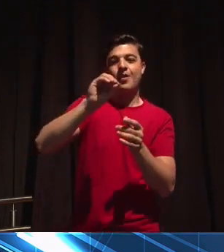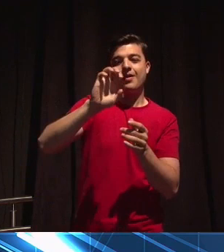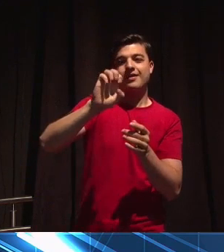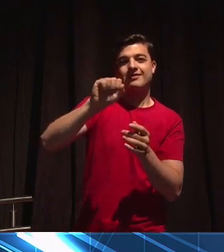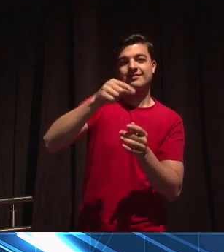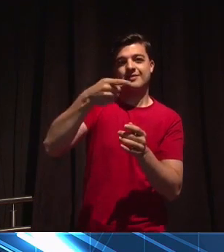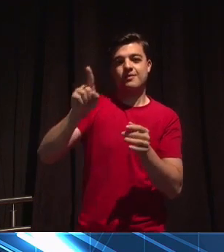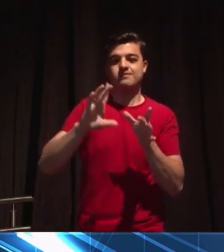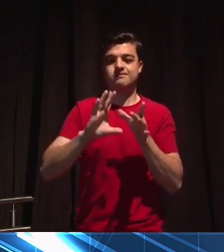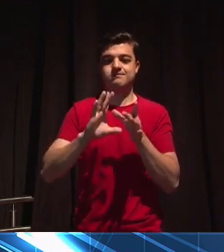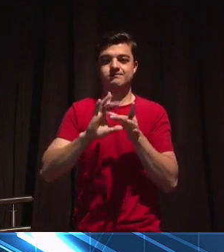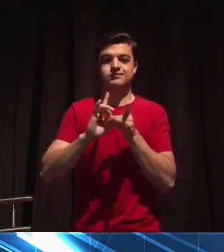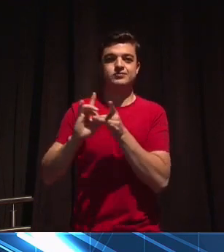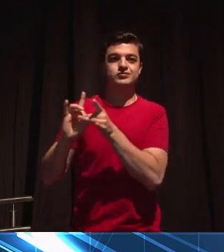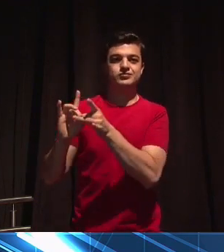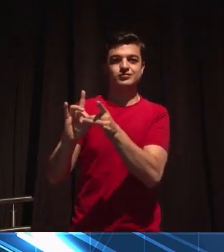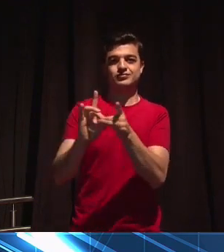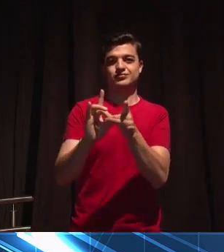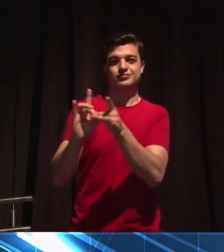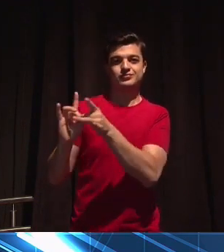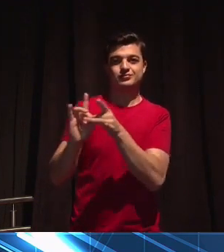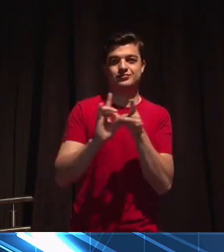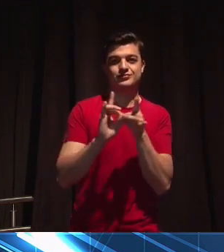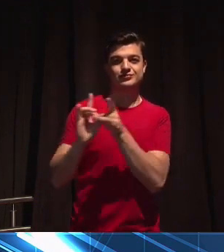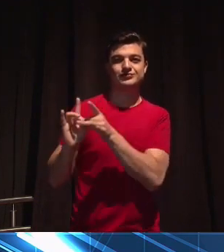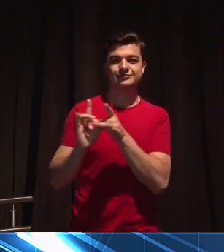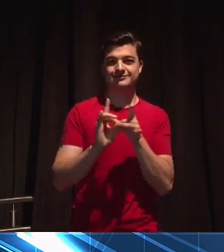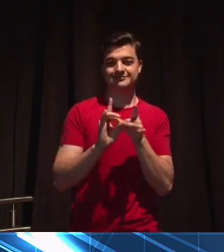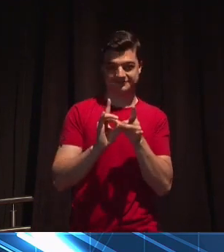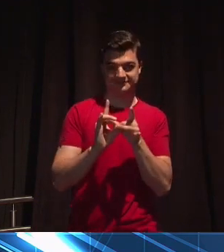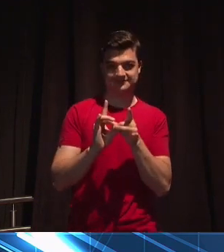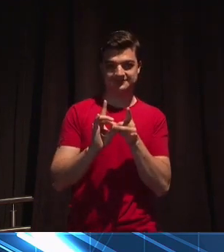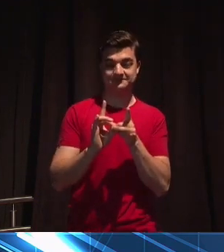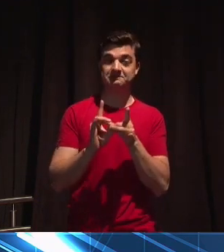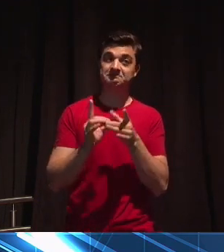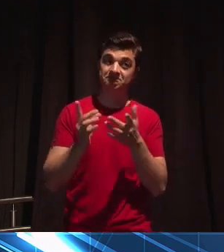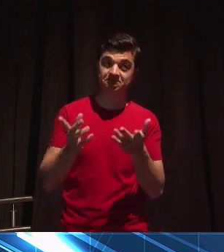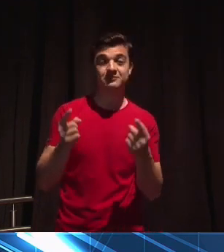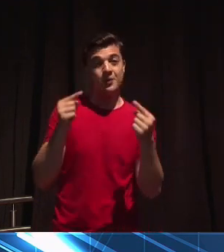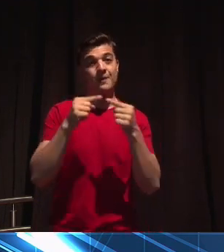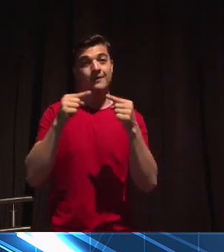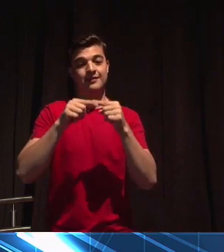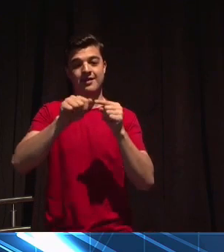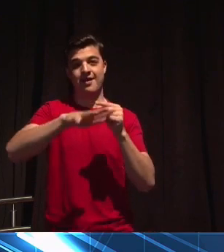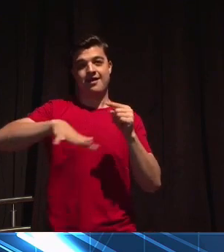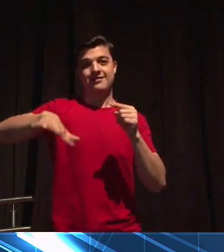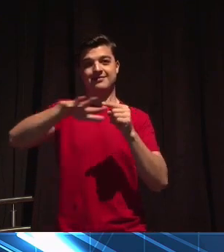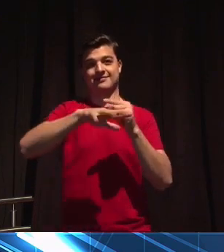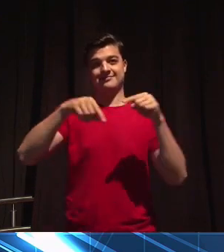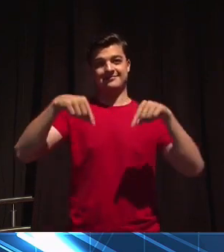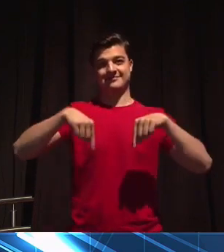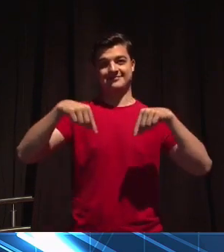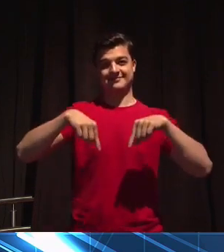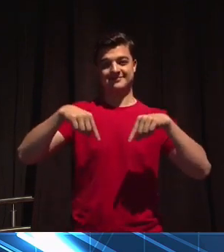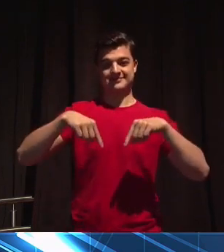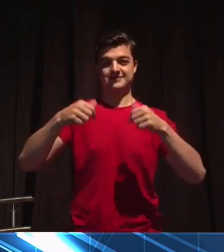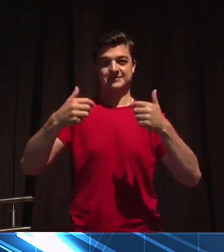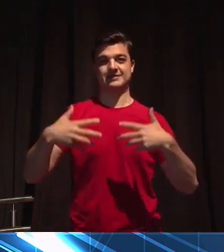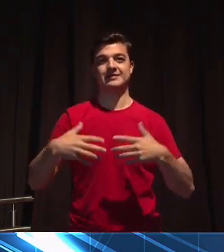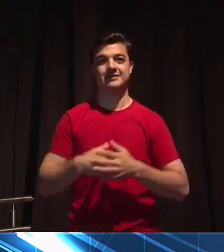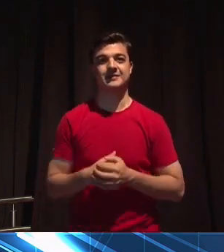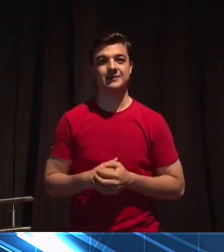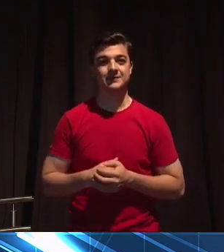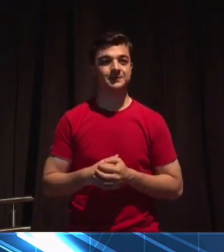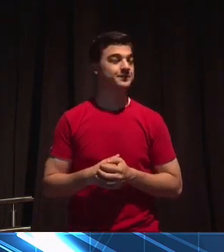outras existem moldes de você buscar coesão como dar ou Controller ou várias outras Mas você olhar seus